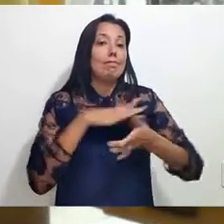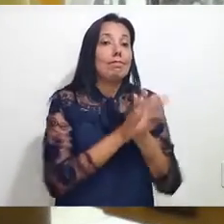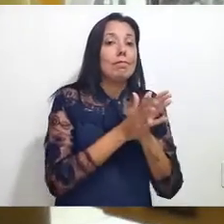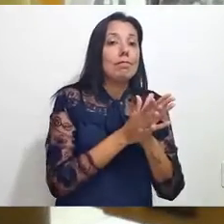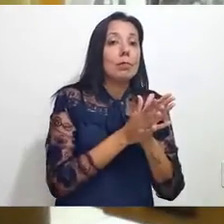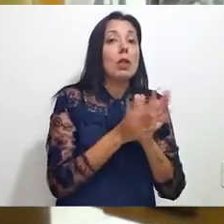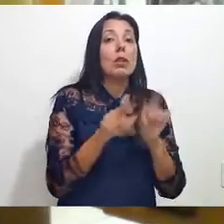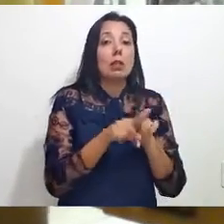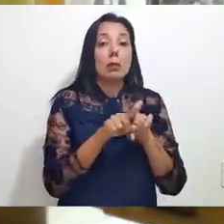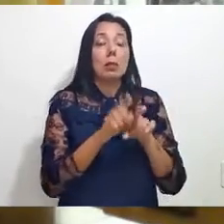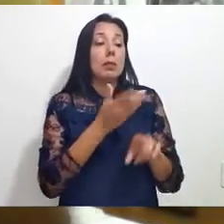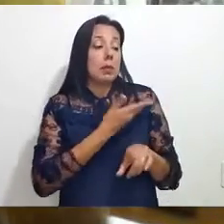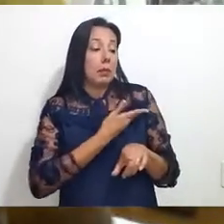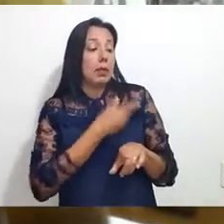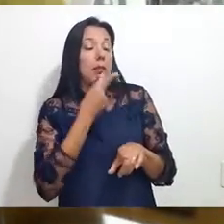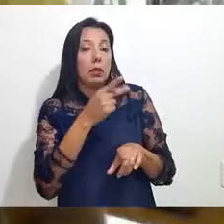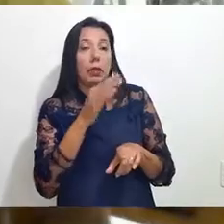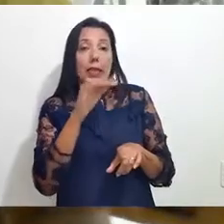tutelar, eu fico